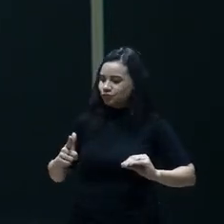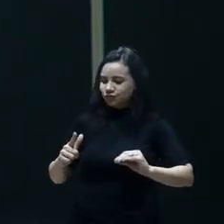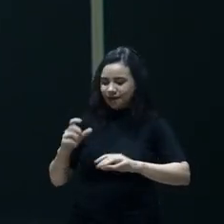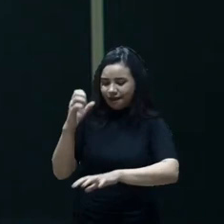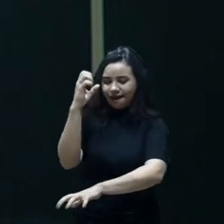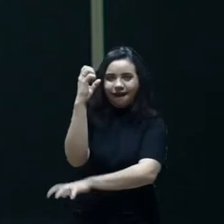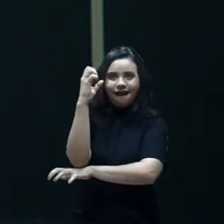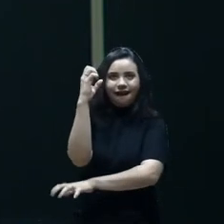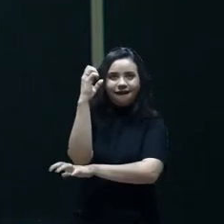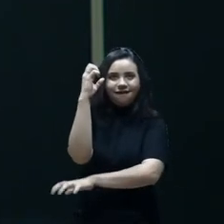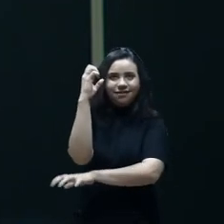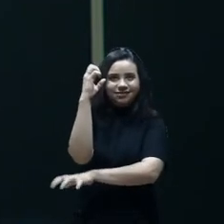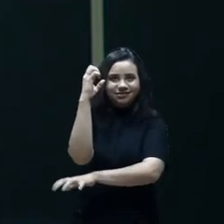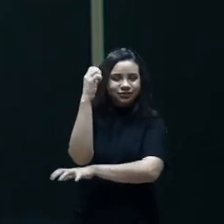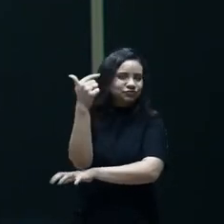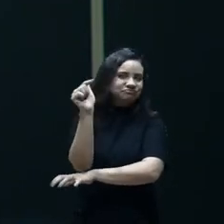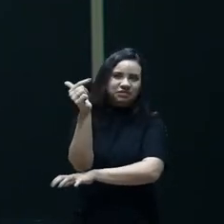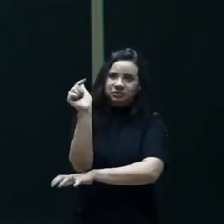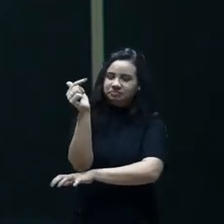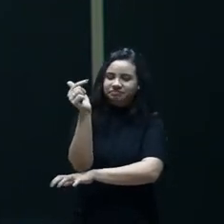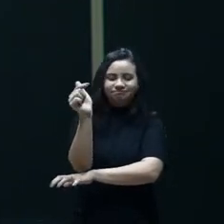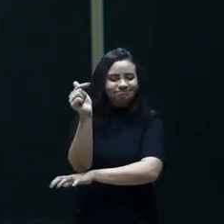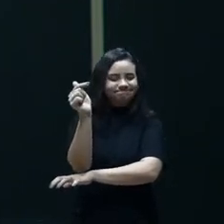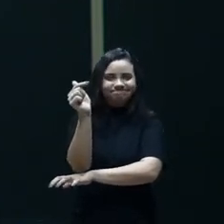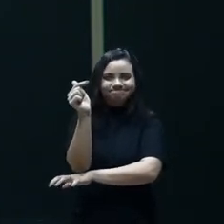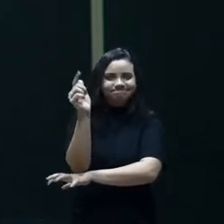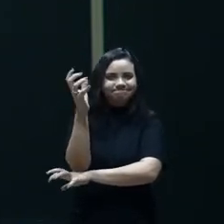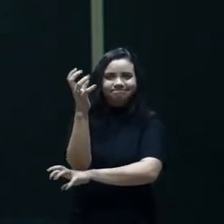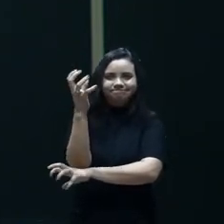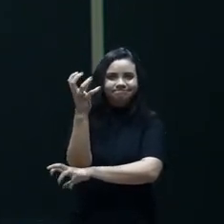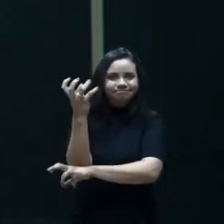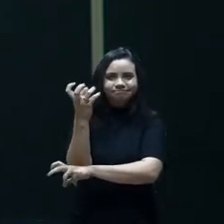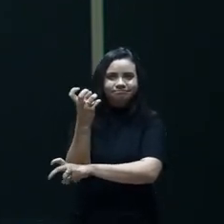para nutrir aquela planta, então ela não produzia.